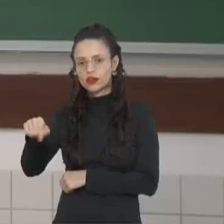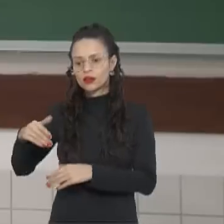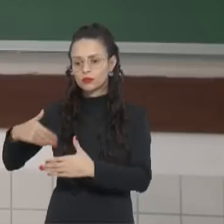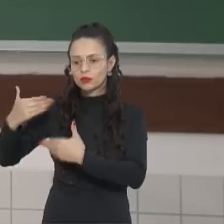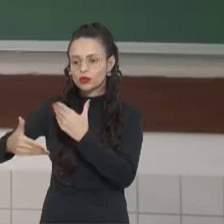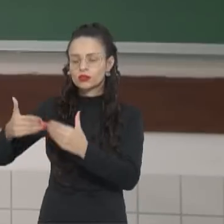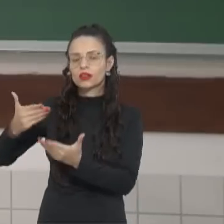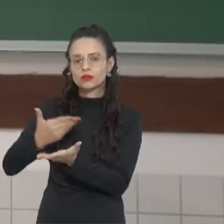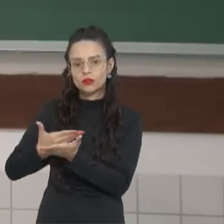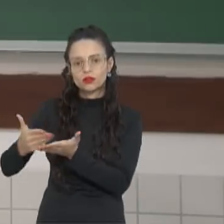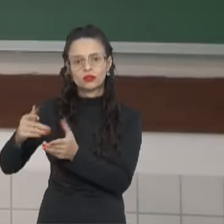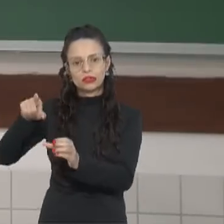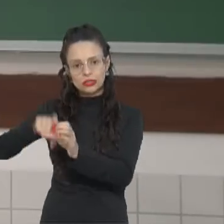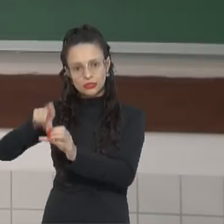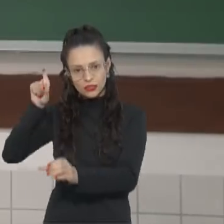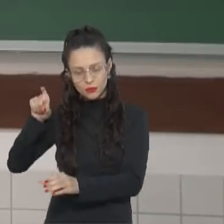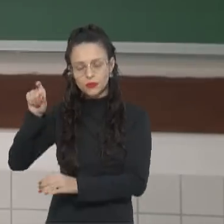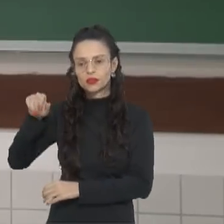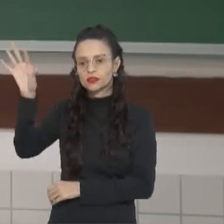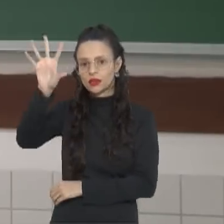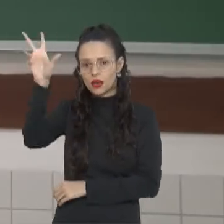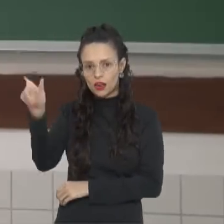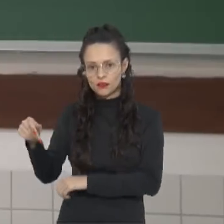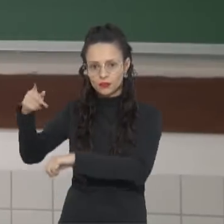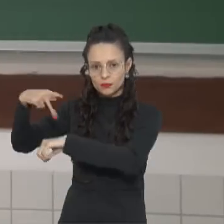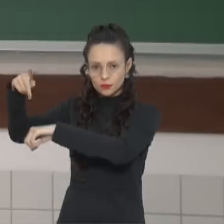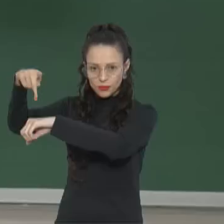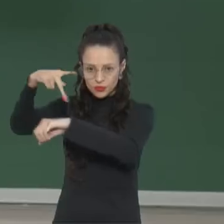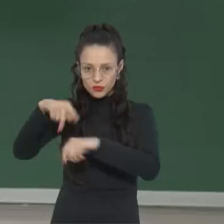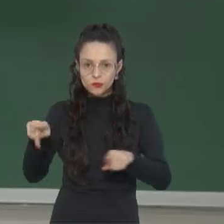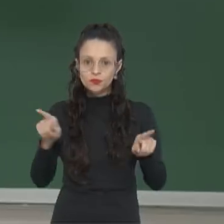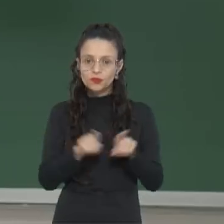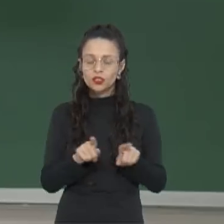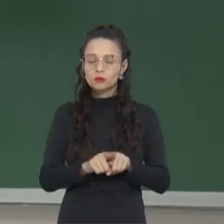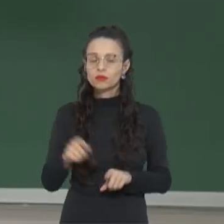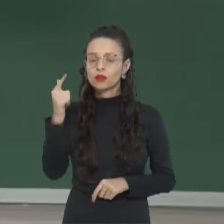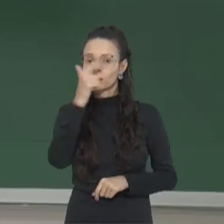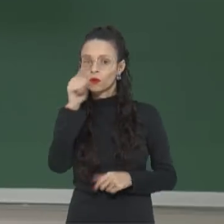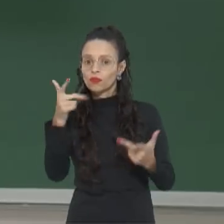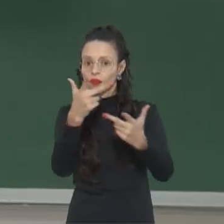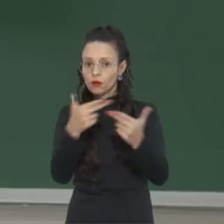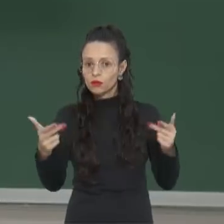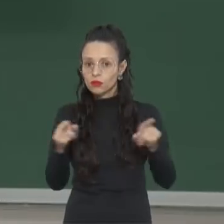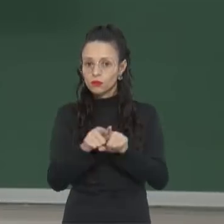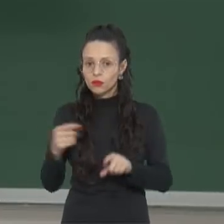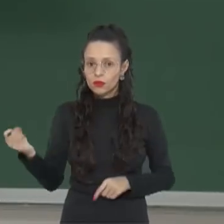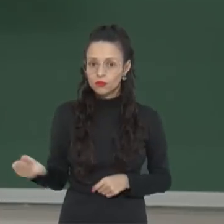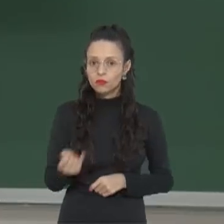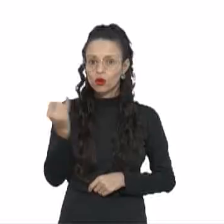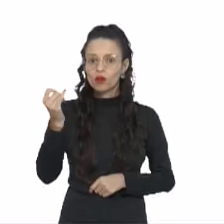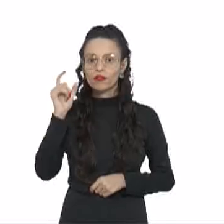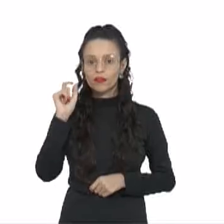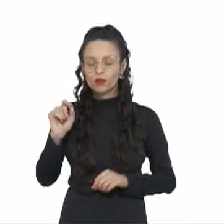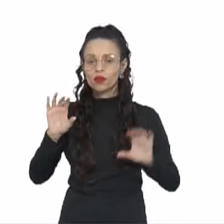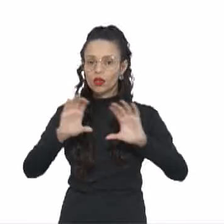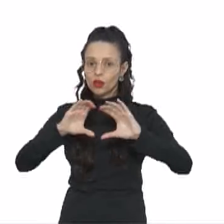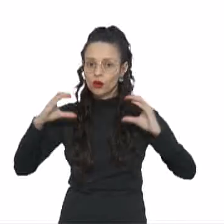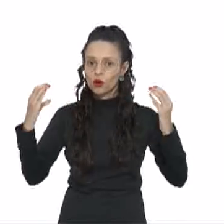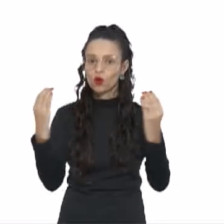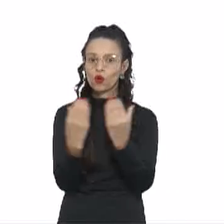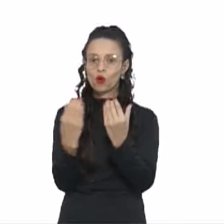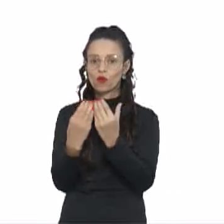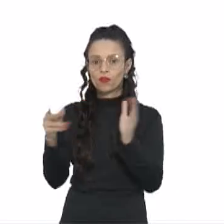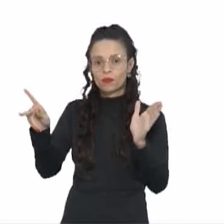independência das nações africanas. E aí, outro fator super importante, a Conferência